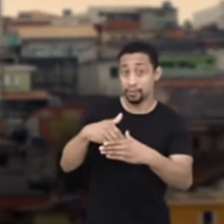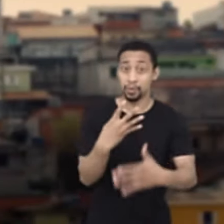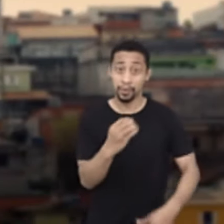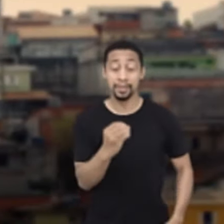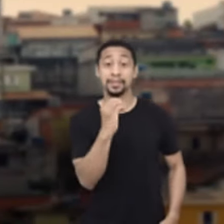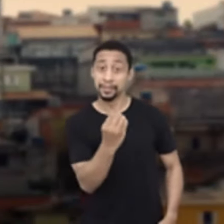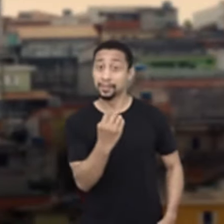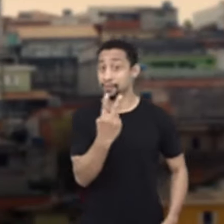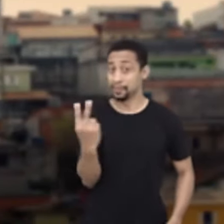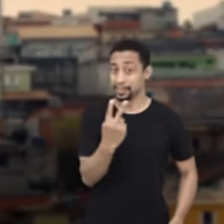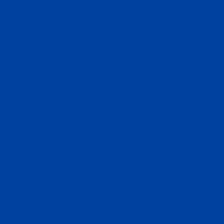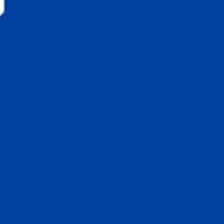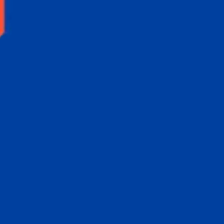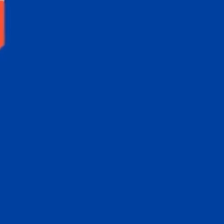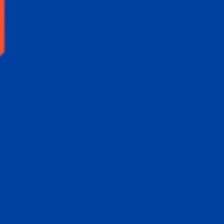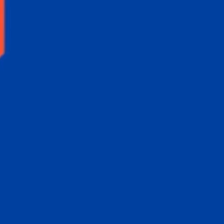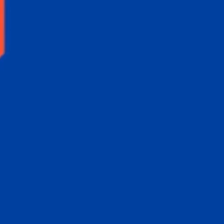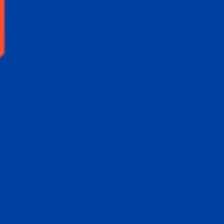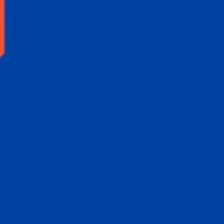vote Natal, 40, 0, 22.